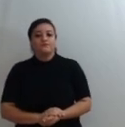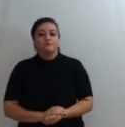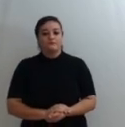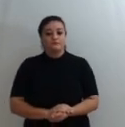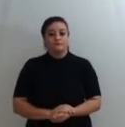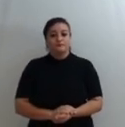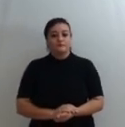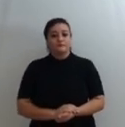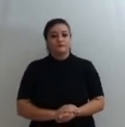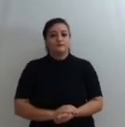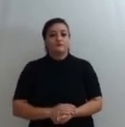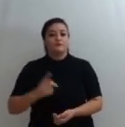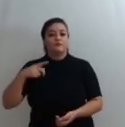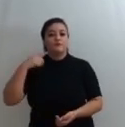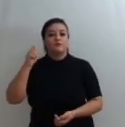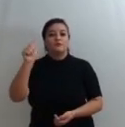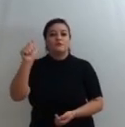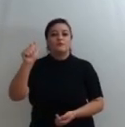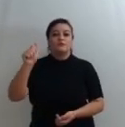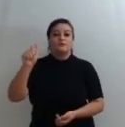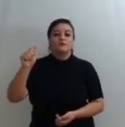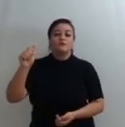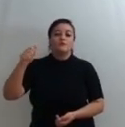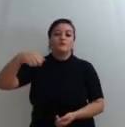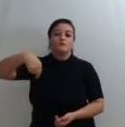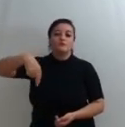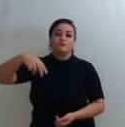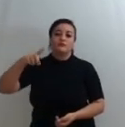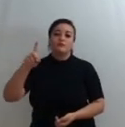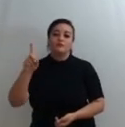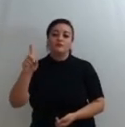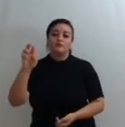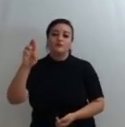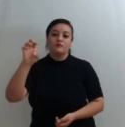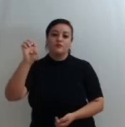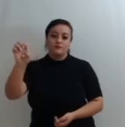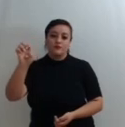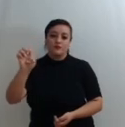pelo doutor André Eduardo Reinick.